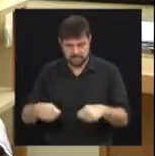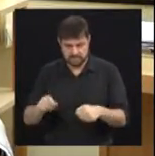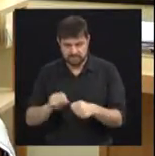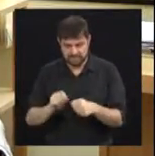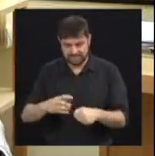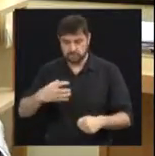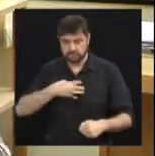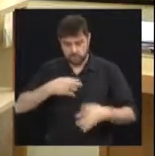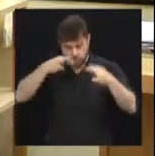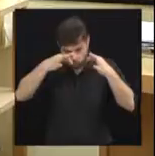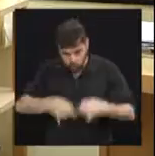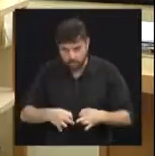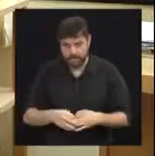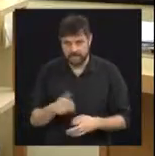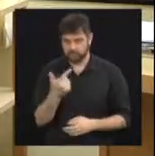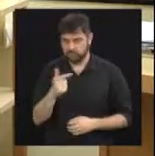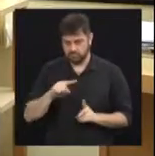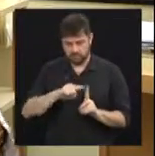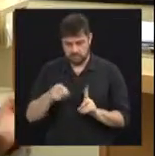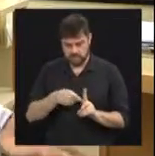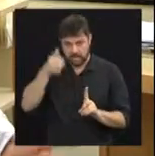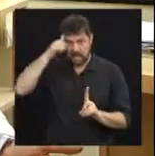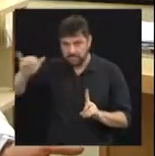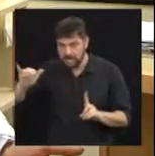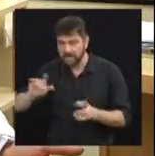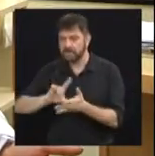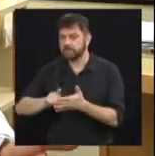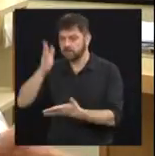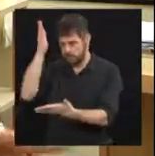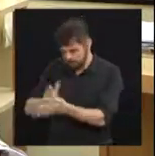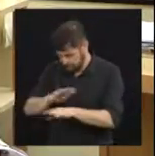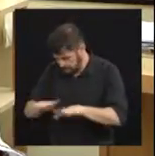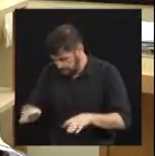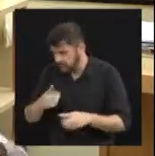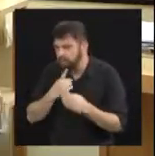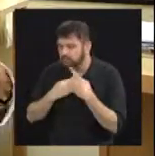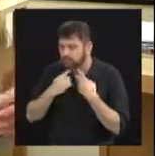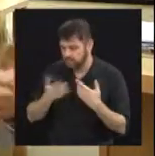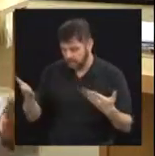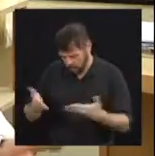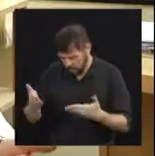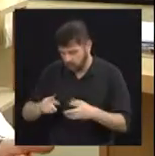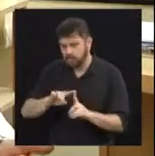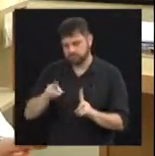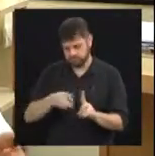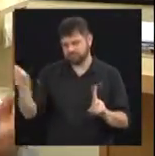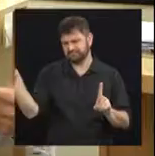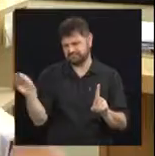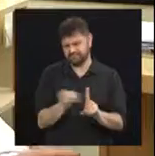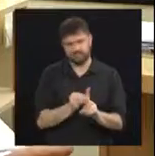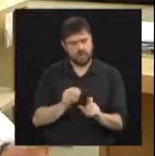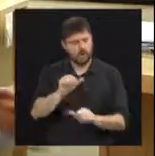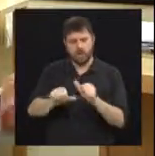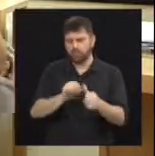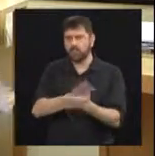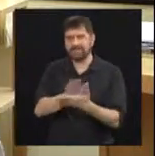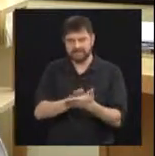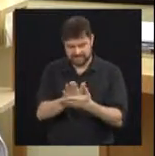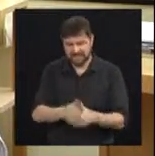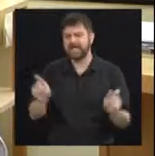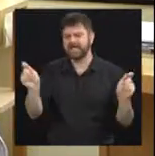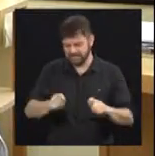forma adequada para que não haja risco de gravidez e assim que interrompidos, a chance de gravidez da mulher não é alterada, mesmo que